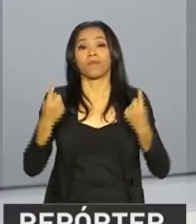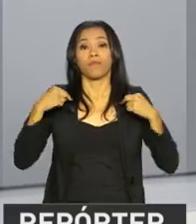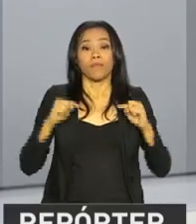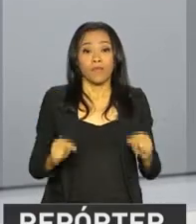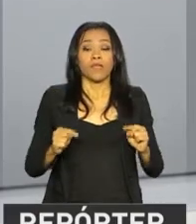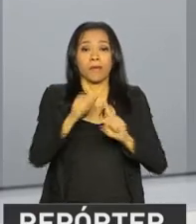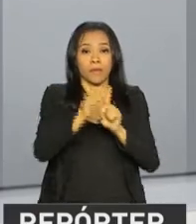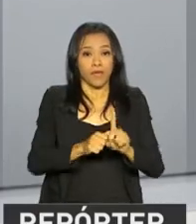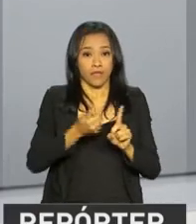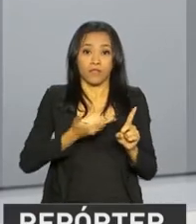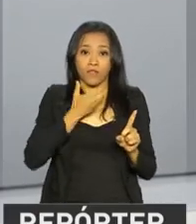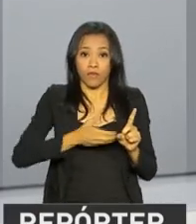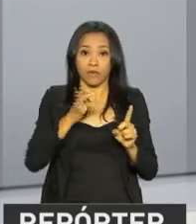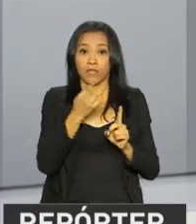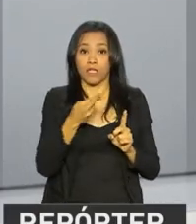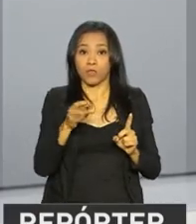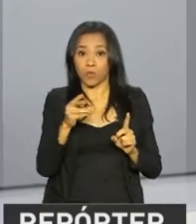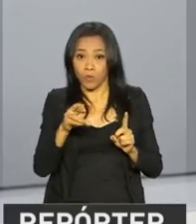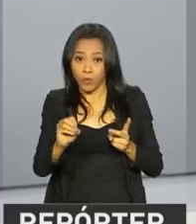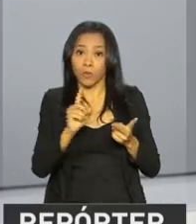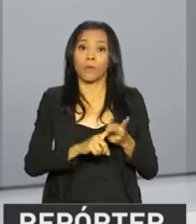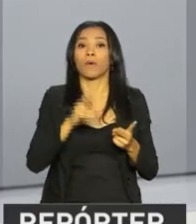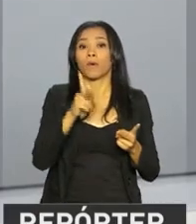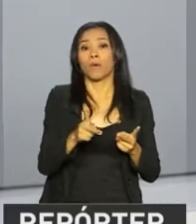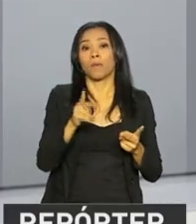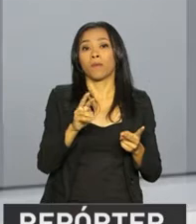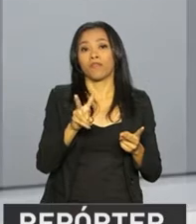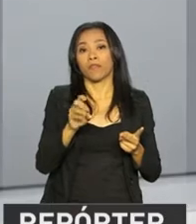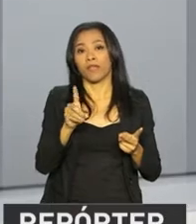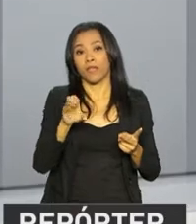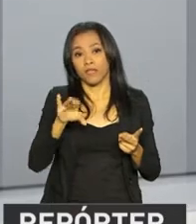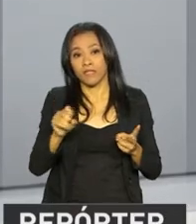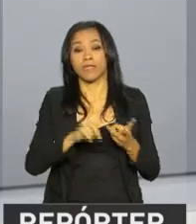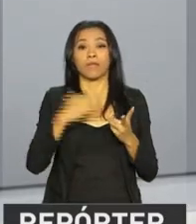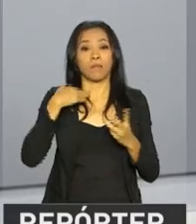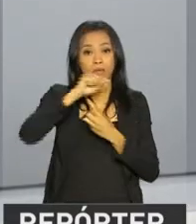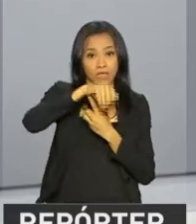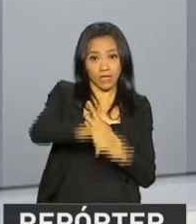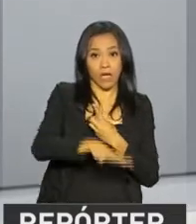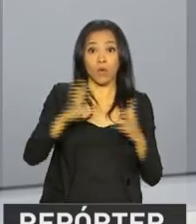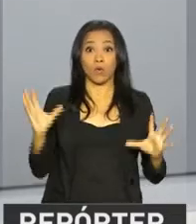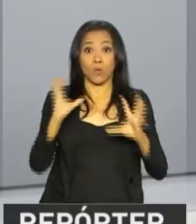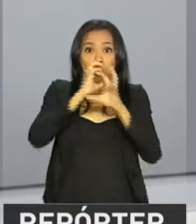Tesouro Nacional, a Previdência Social e o Banco Central registraram superávit primário de